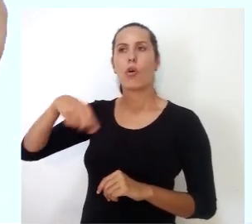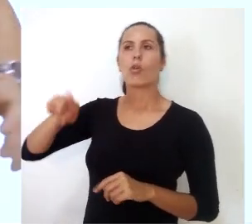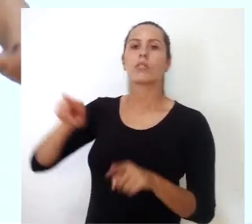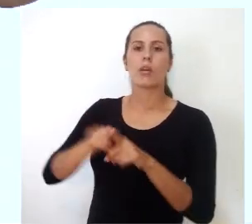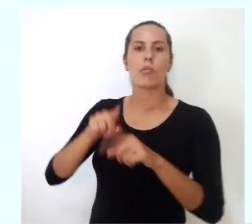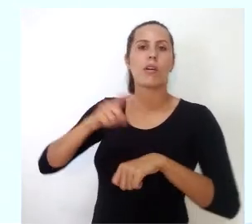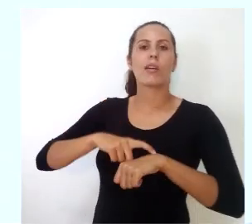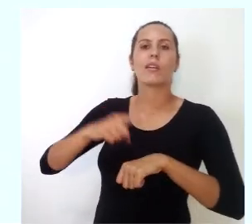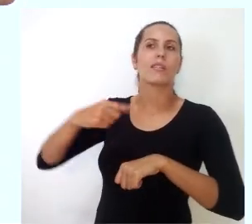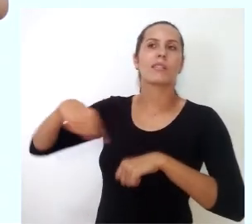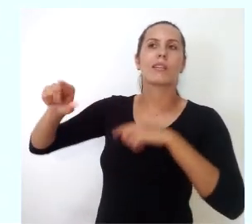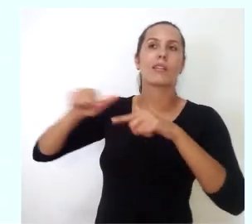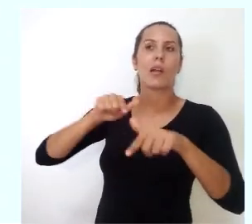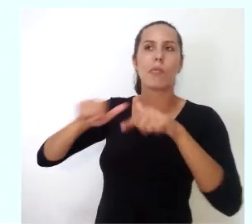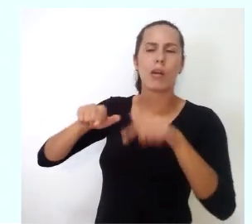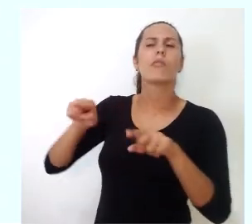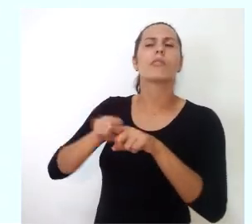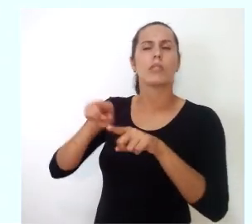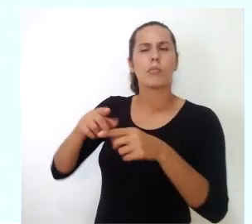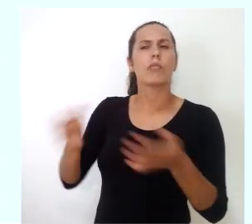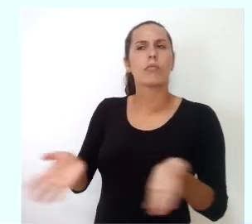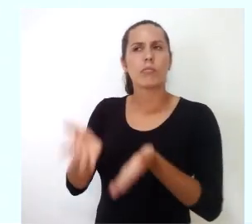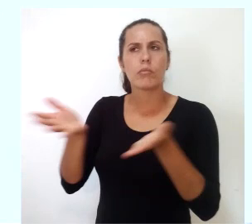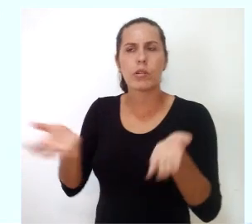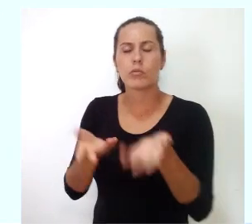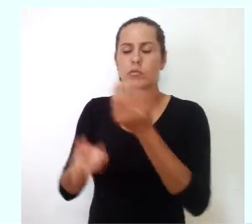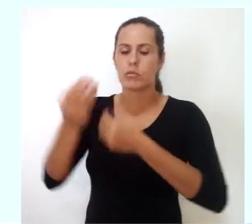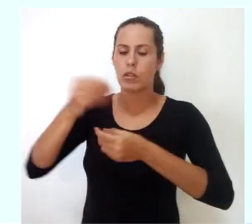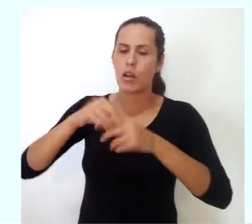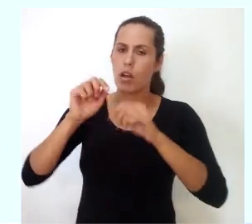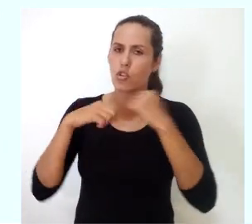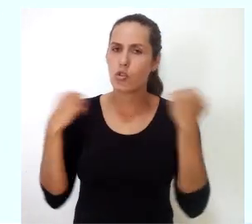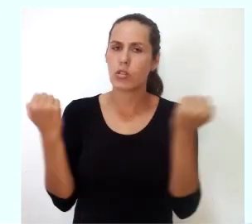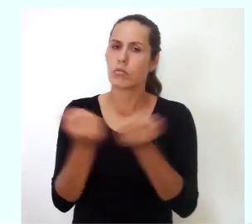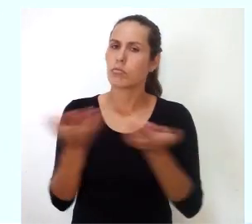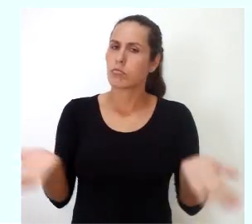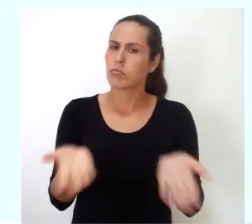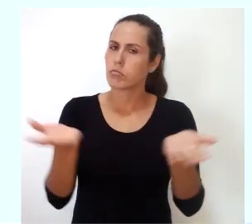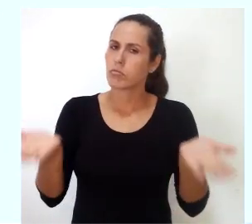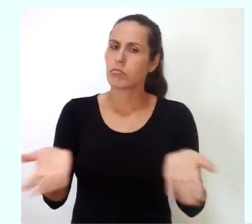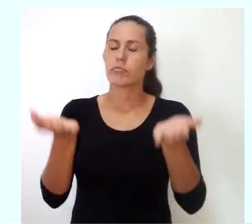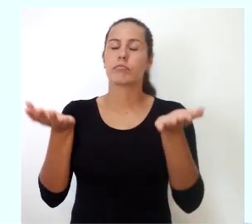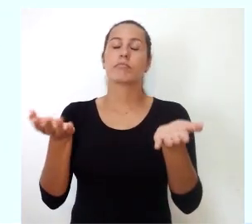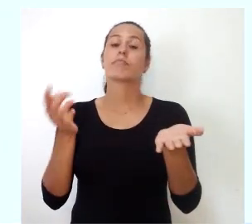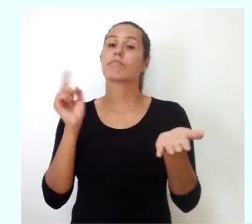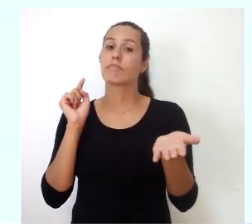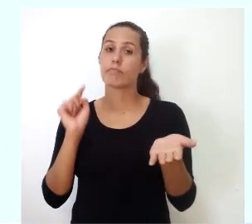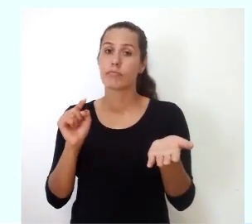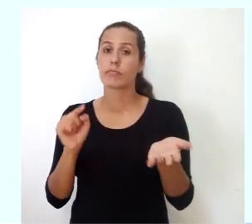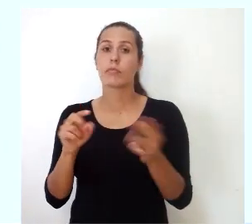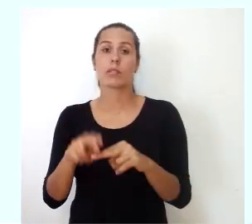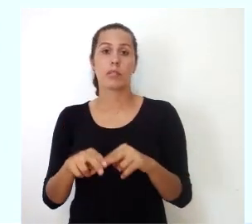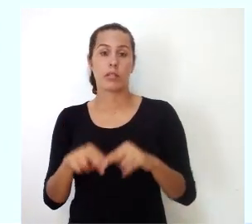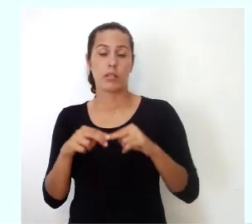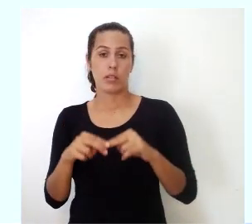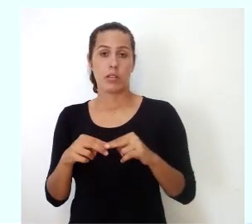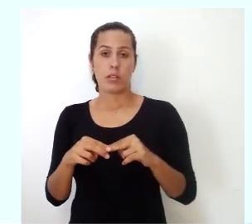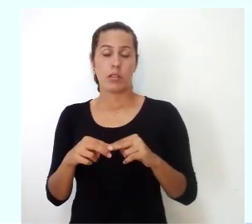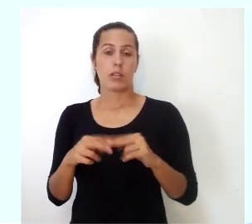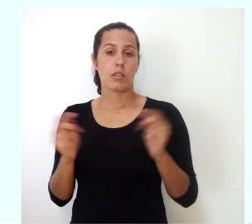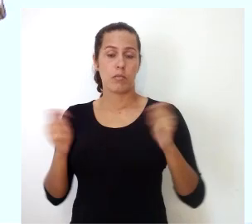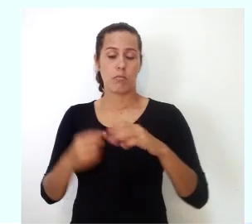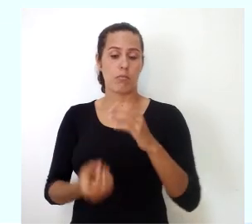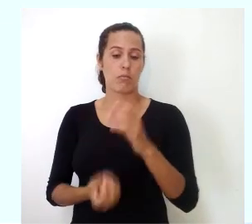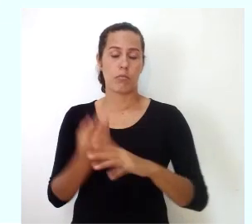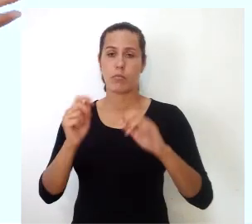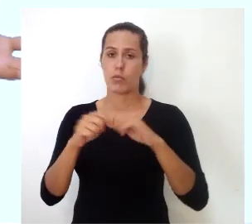no mundo do trabalho, também vão ser construtores profissionais, certo? Nós somos construtores. E para